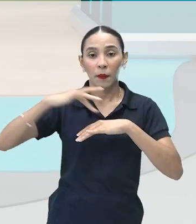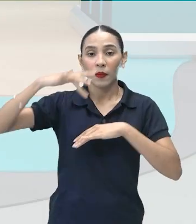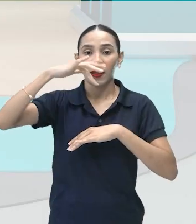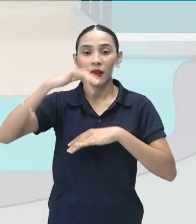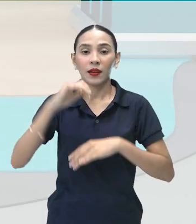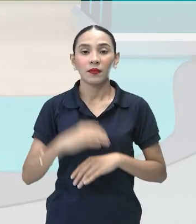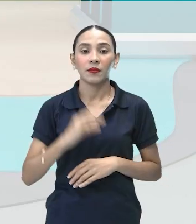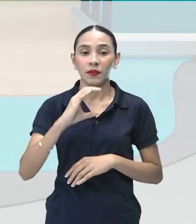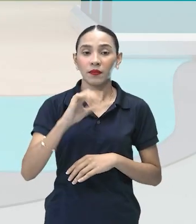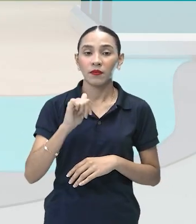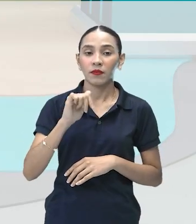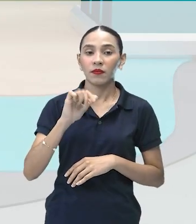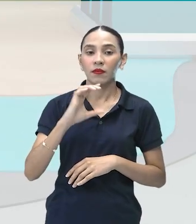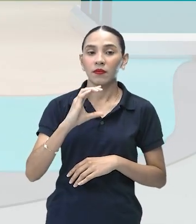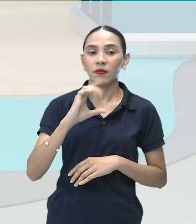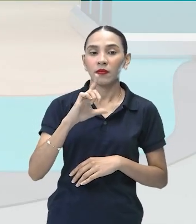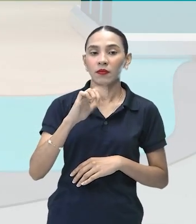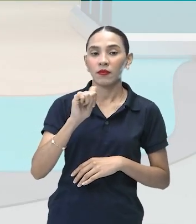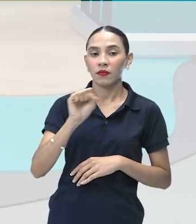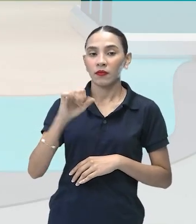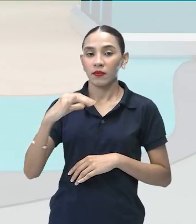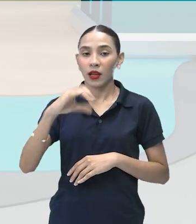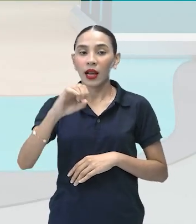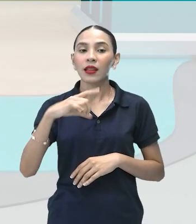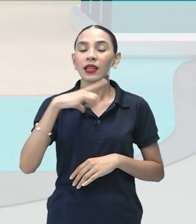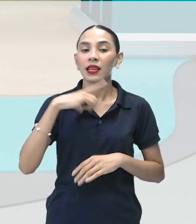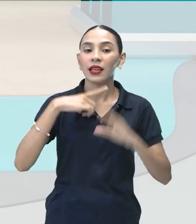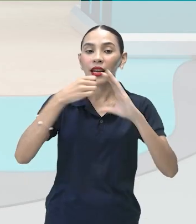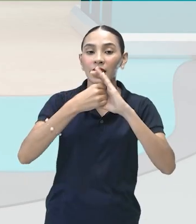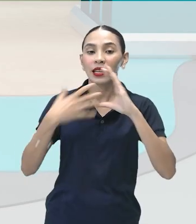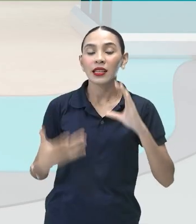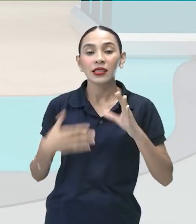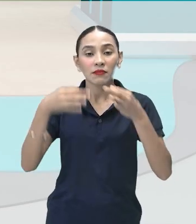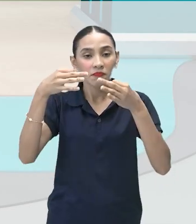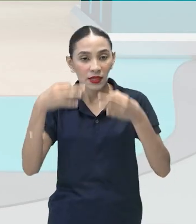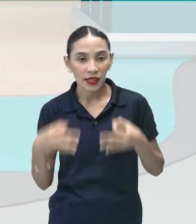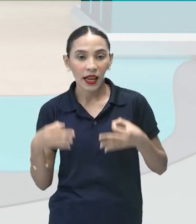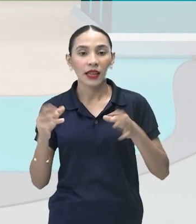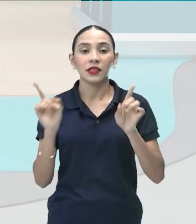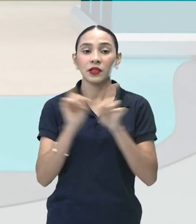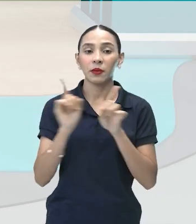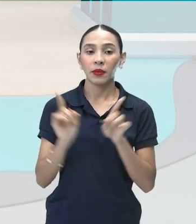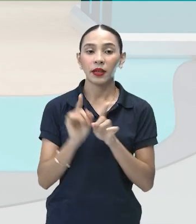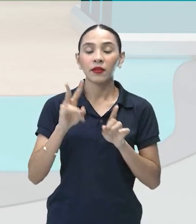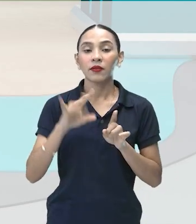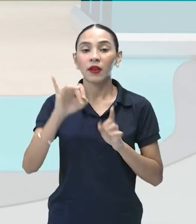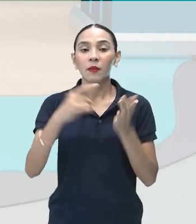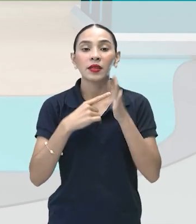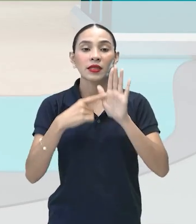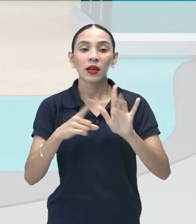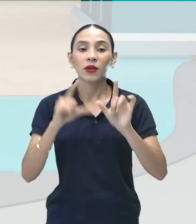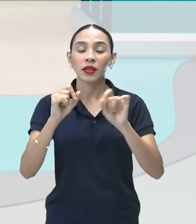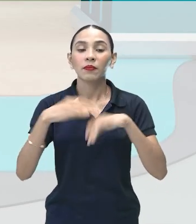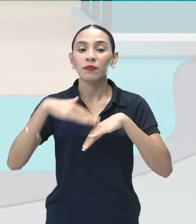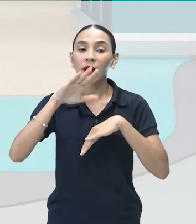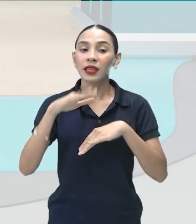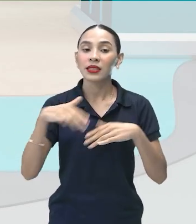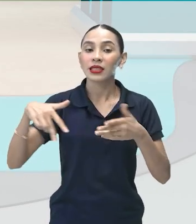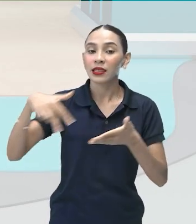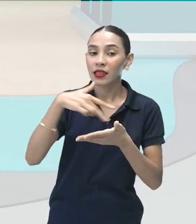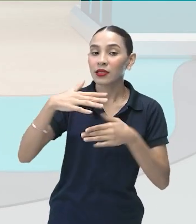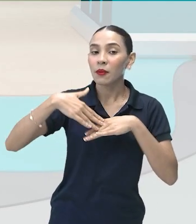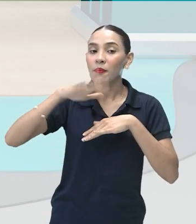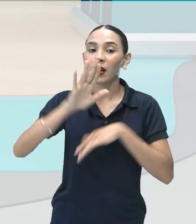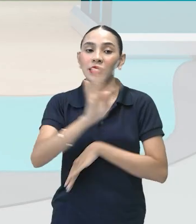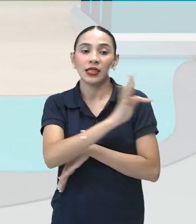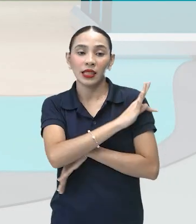lá? Então, aqui, o balé clássico possui características bem definidas que o tornam uma das formas de dança